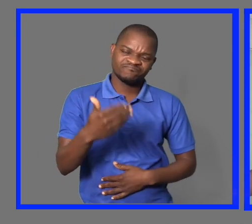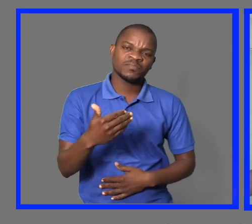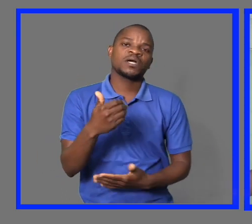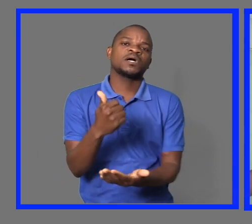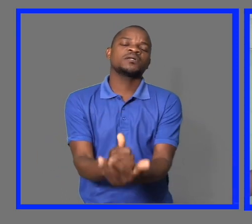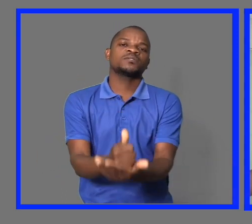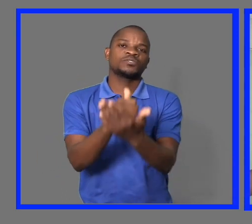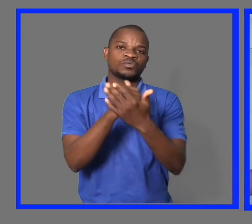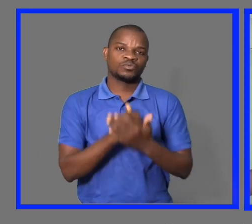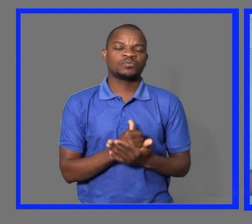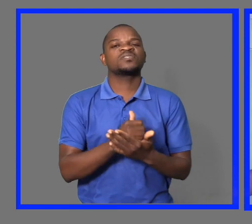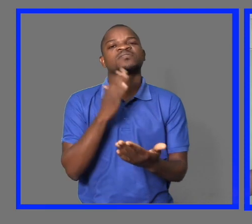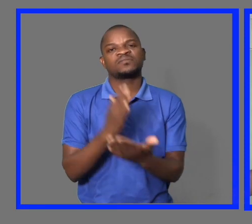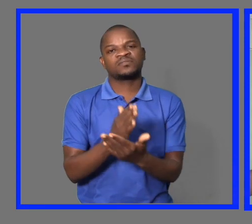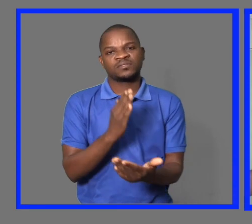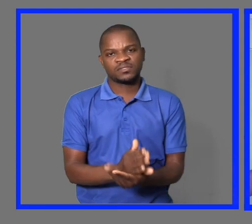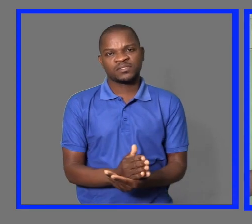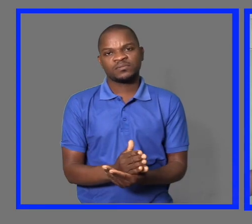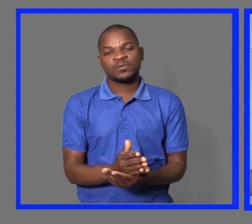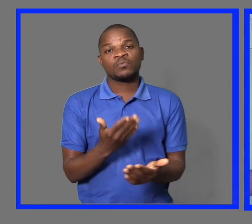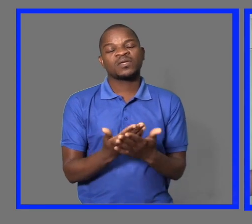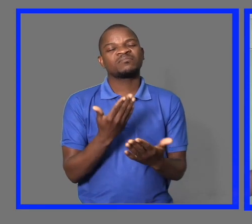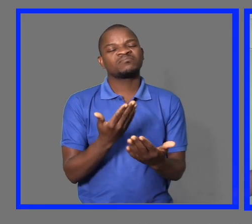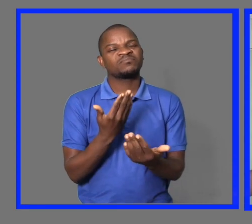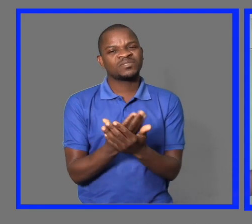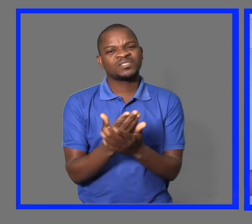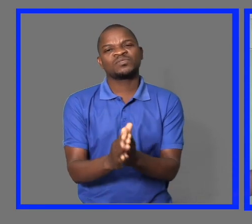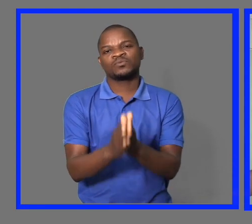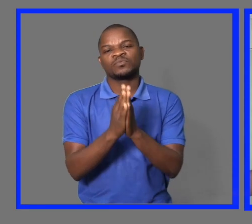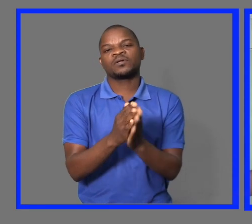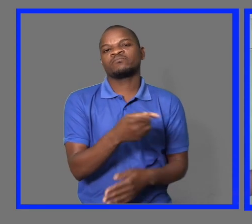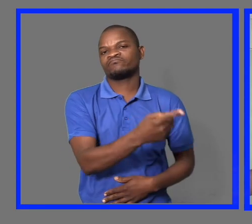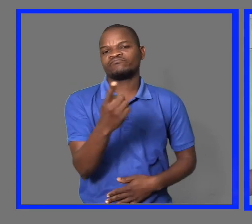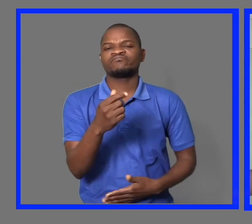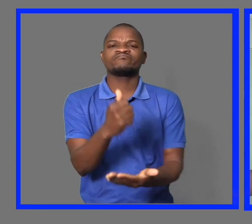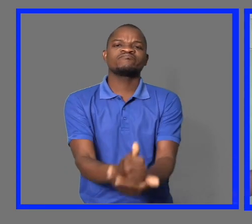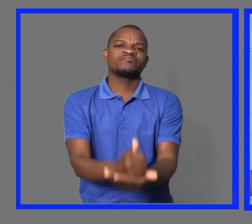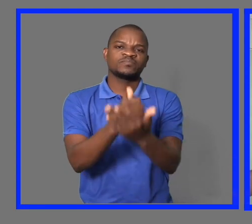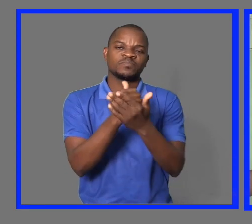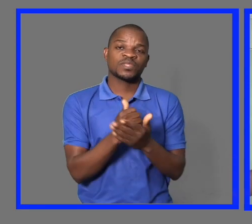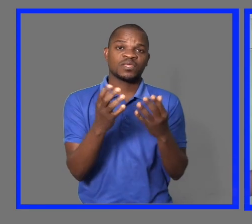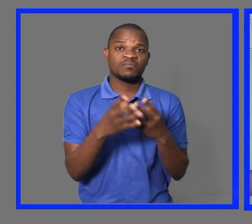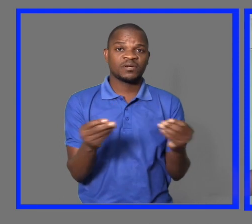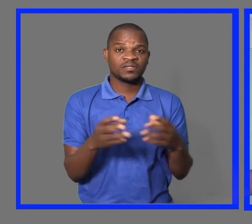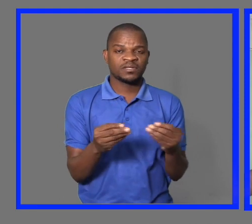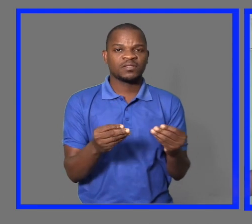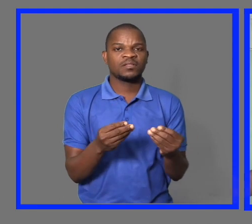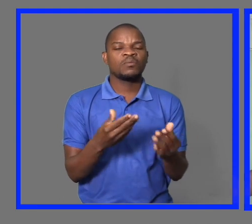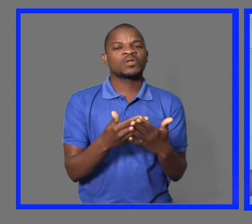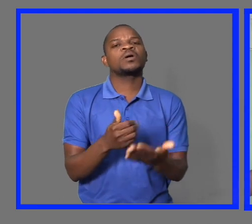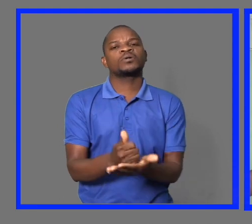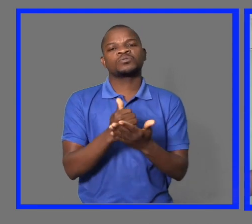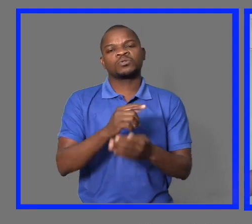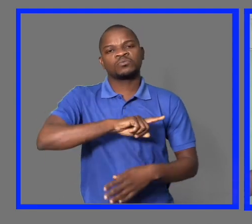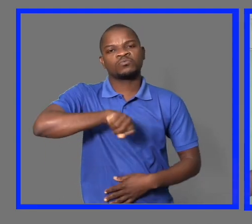ajuda mesmo, de verdade. Então, muito obrigada pela essa ajuda. Faz diferença a